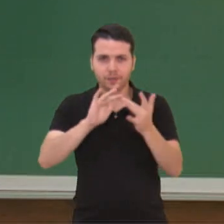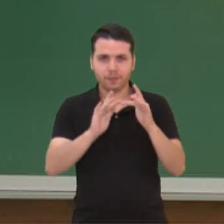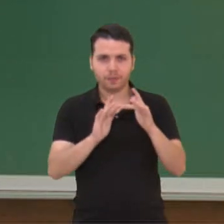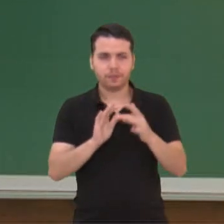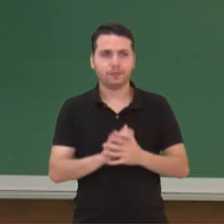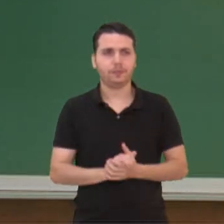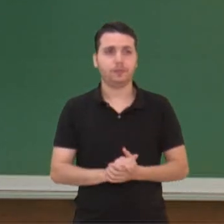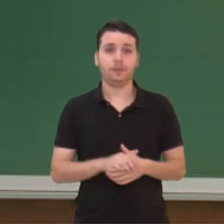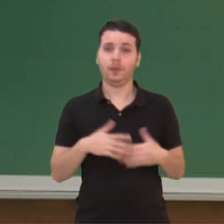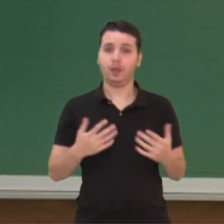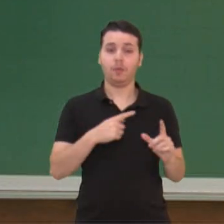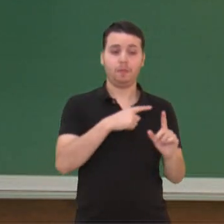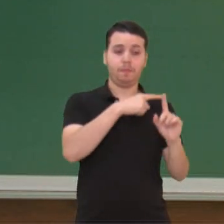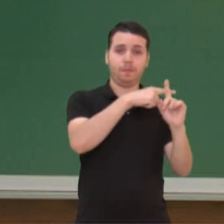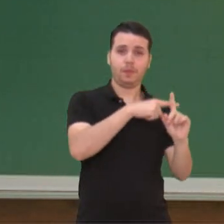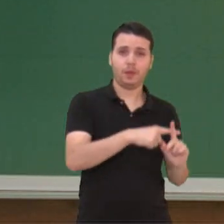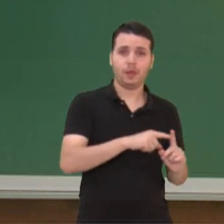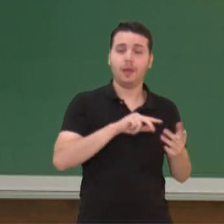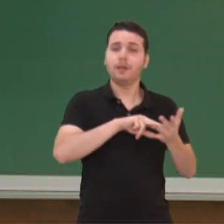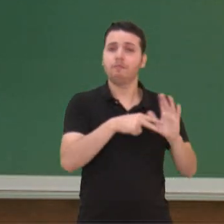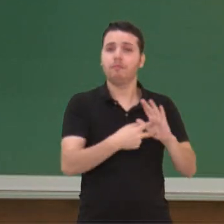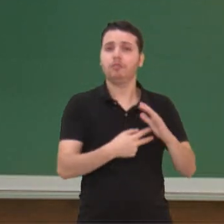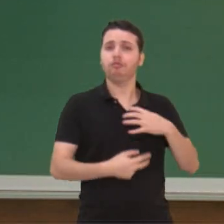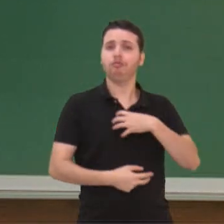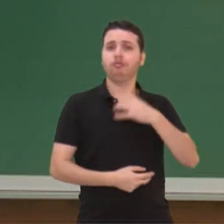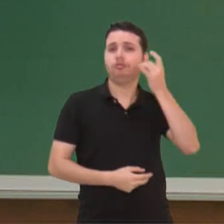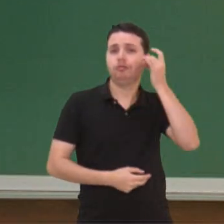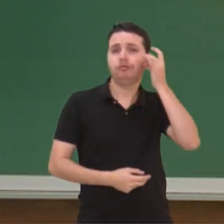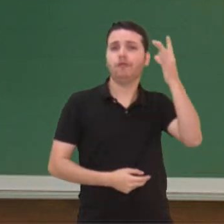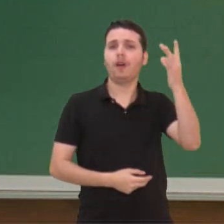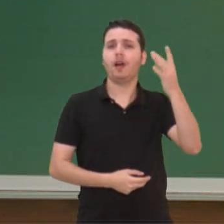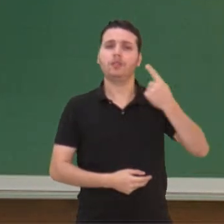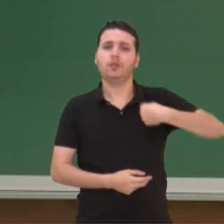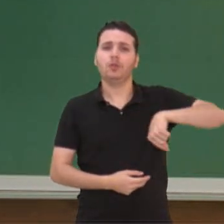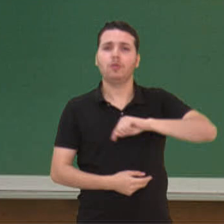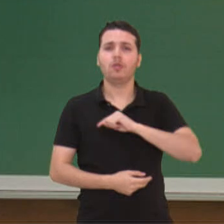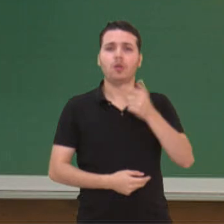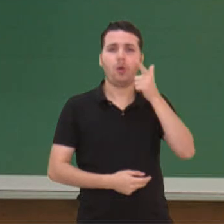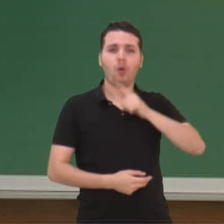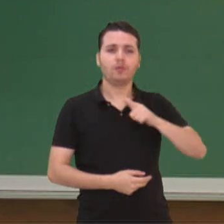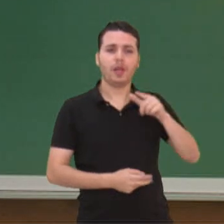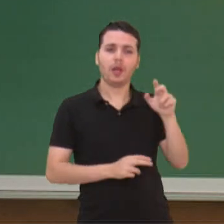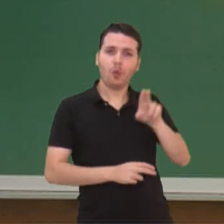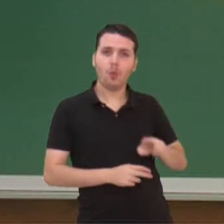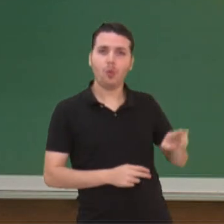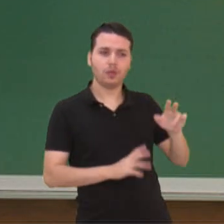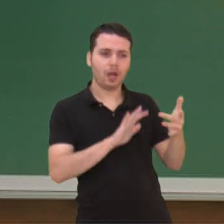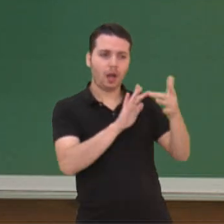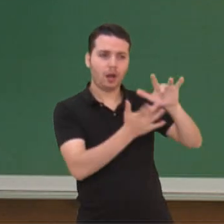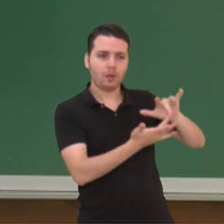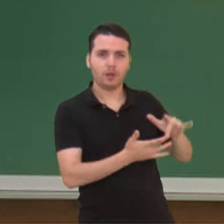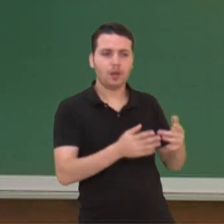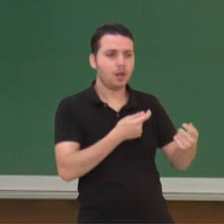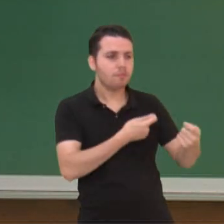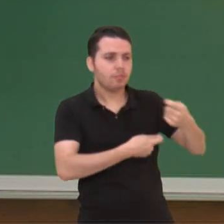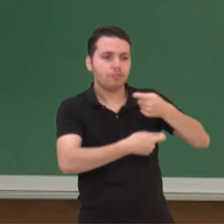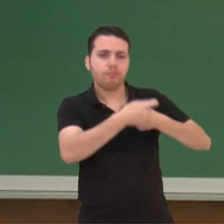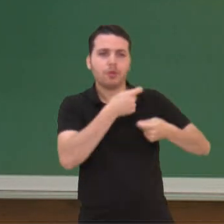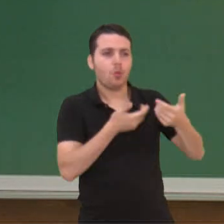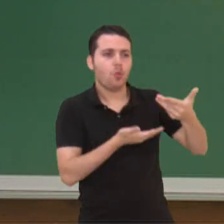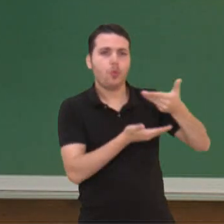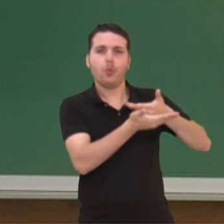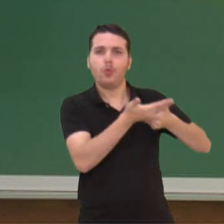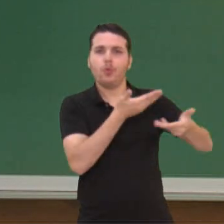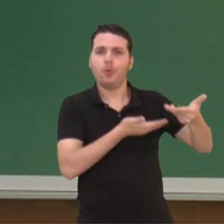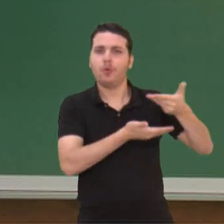vantagem da globalização é a facilidade, né, que nós temos aí no comércio, nessas trocas, nos fluxos, né? Lembra que